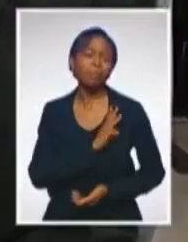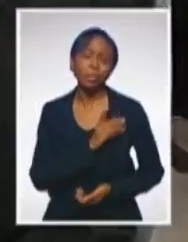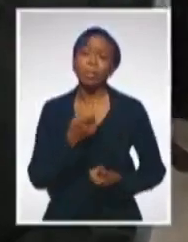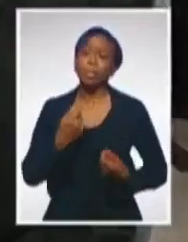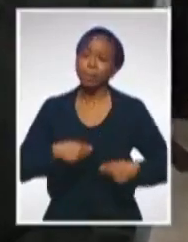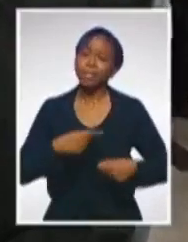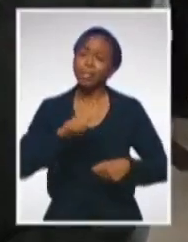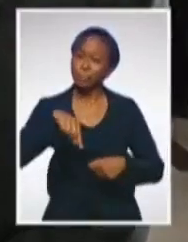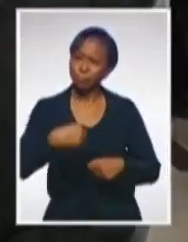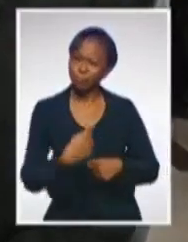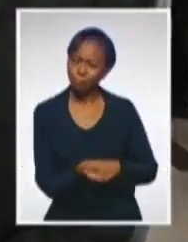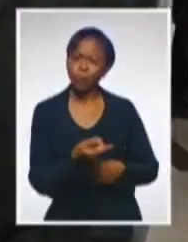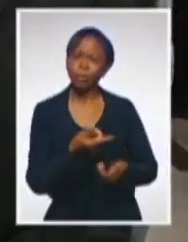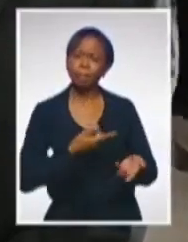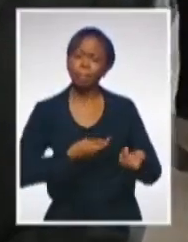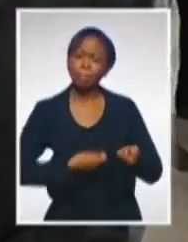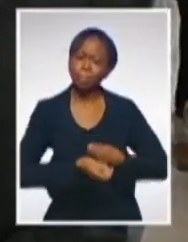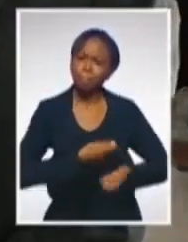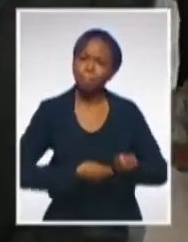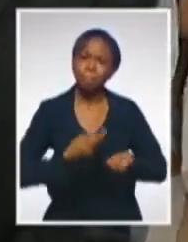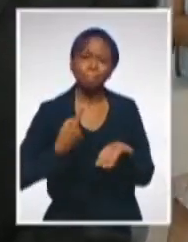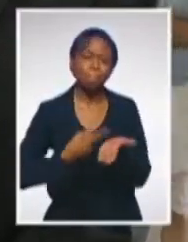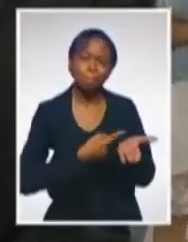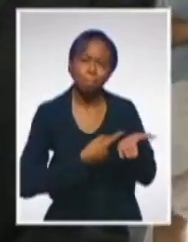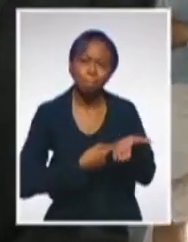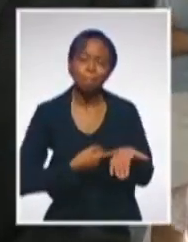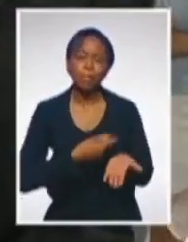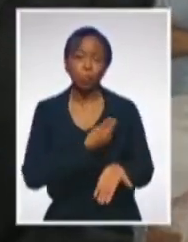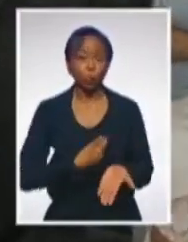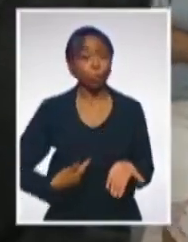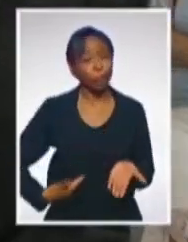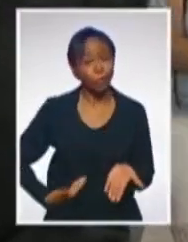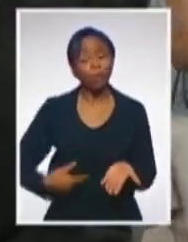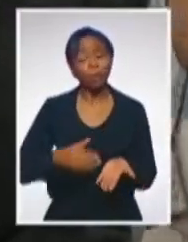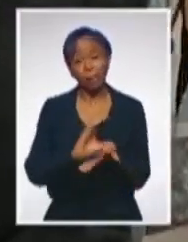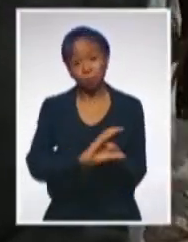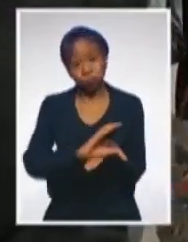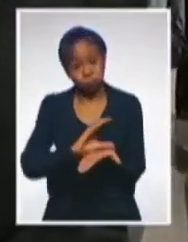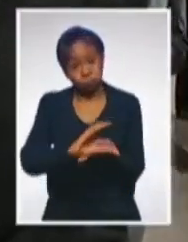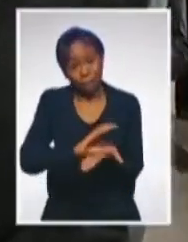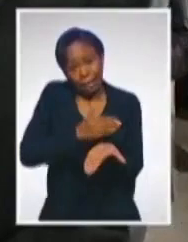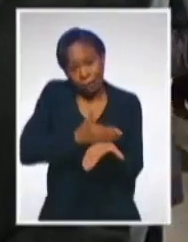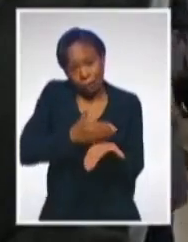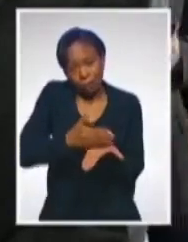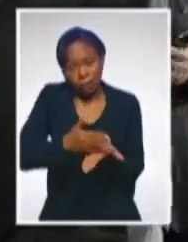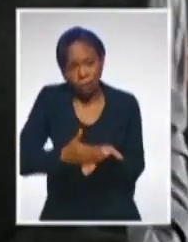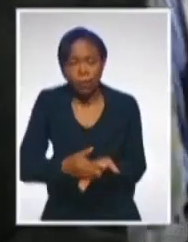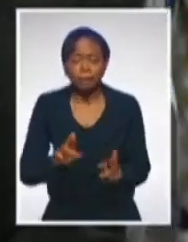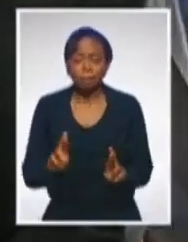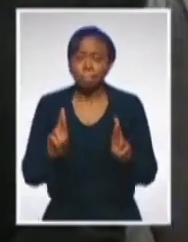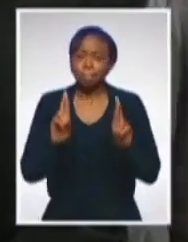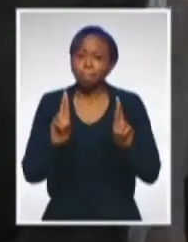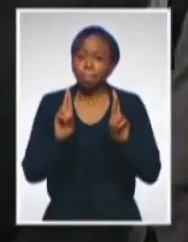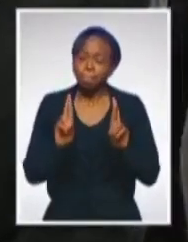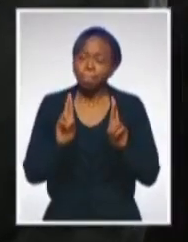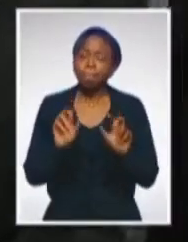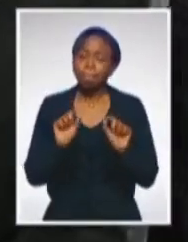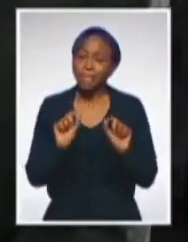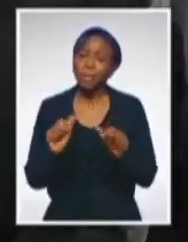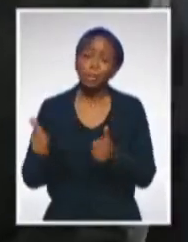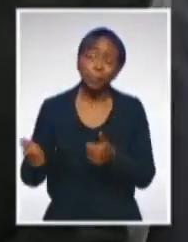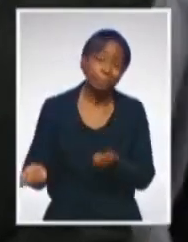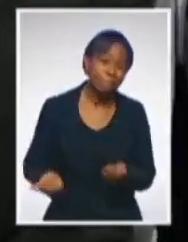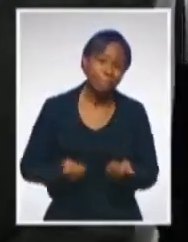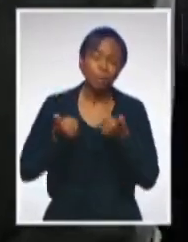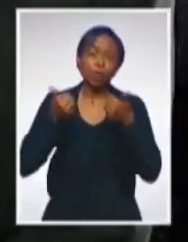governador para que repasse, né, parcelado. Esperamos, né, se Deus quiser, que ele consiga melhorar as finanças do